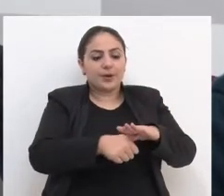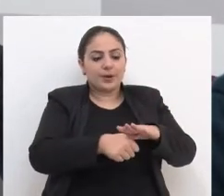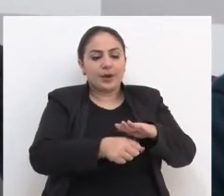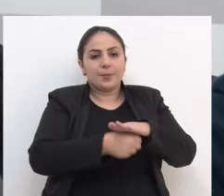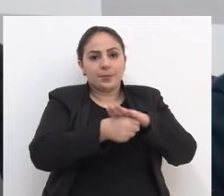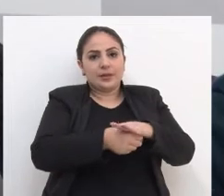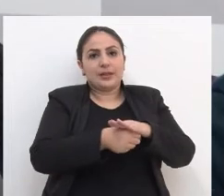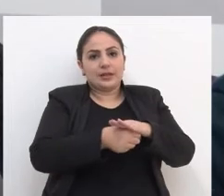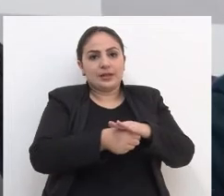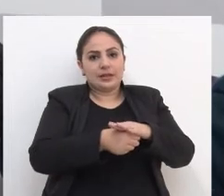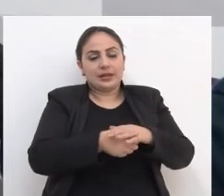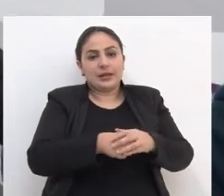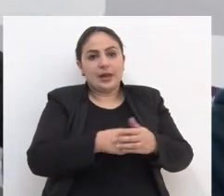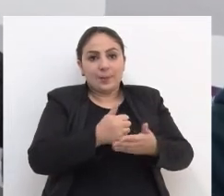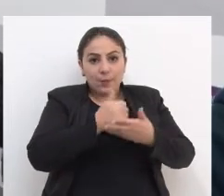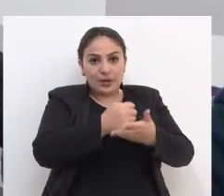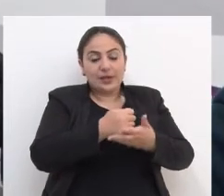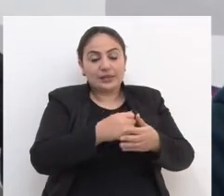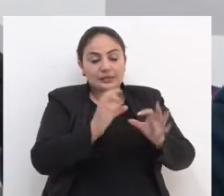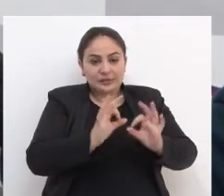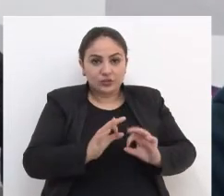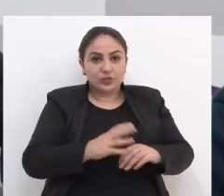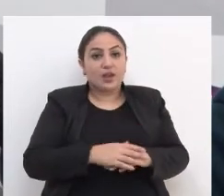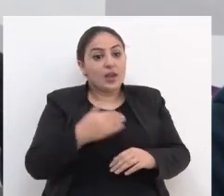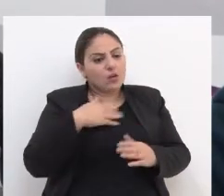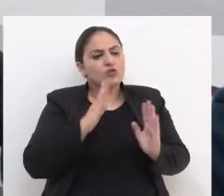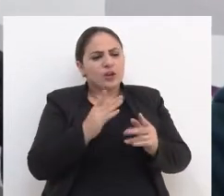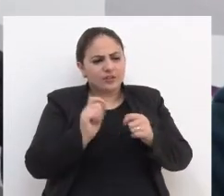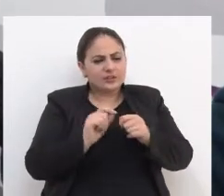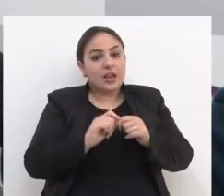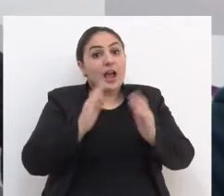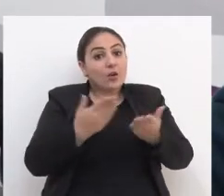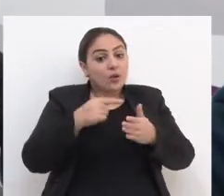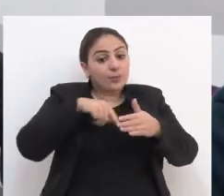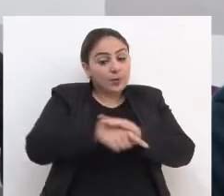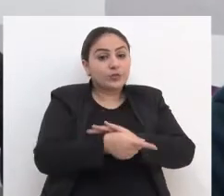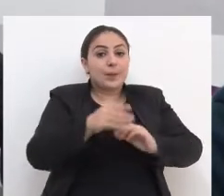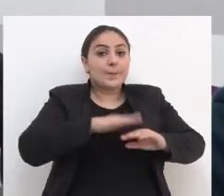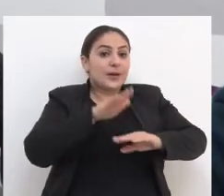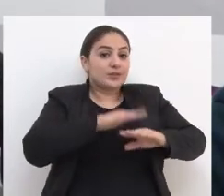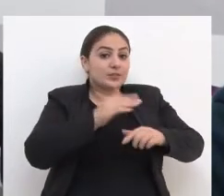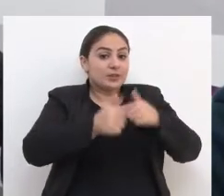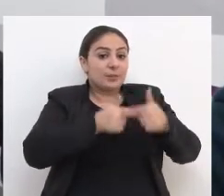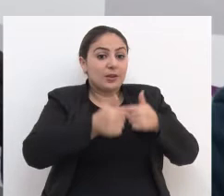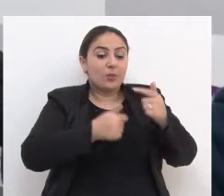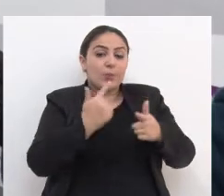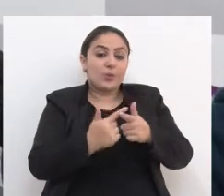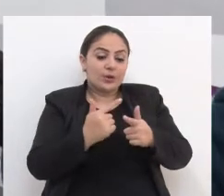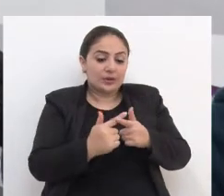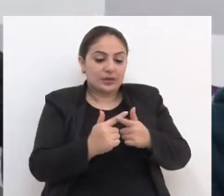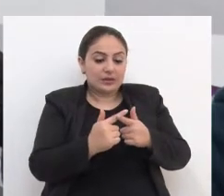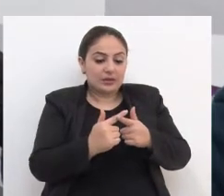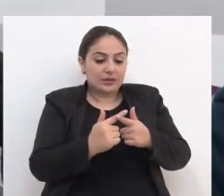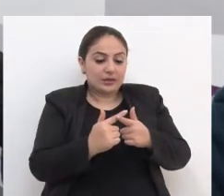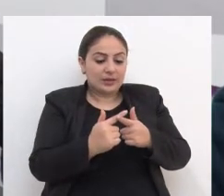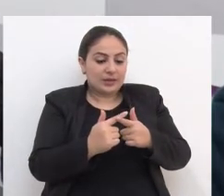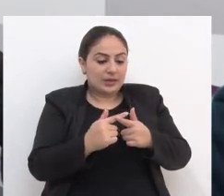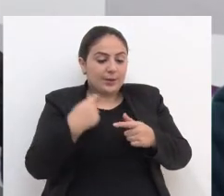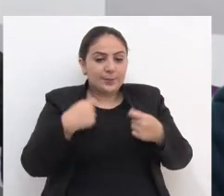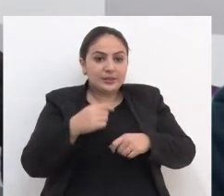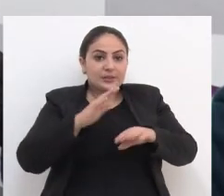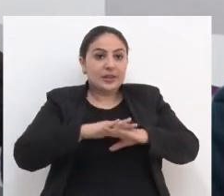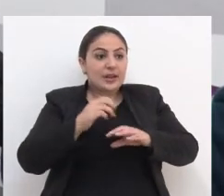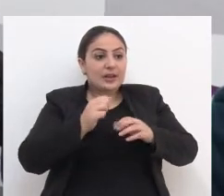iniciativas do Executivo. E eu já vinha fazendo isso, agora vou intensificar ainda mais esse trabalho, porque terei também que